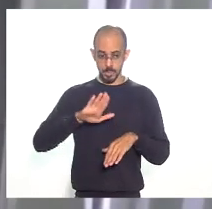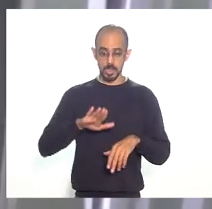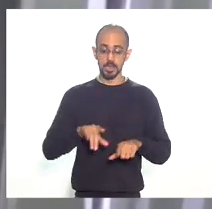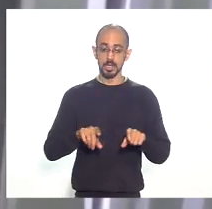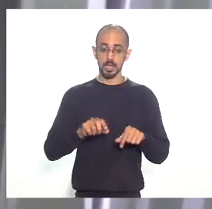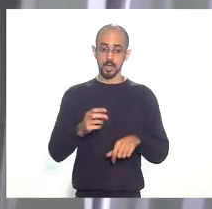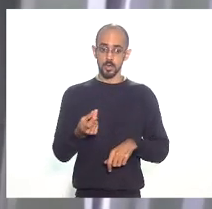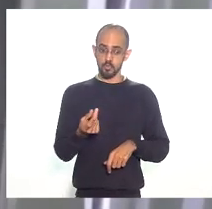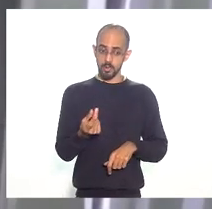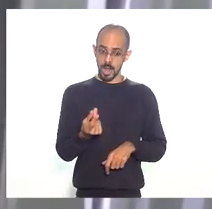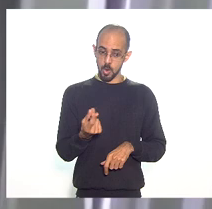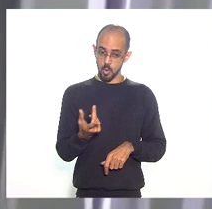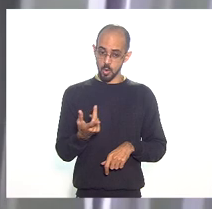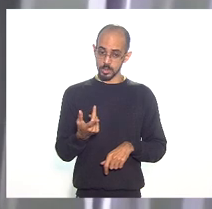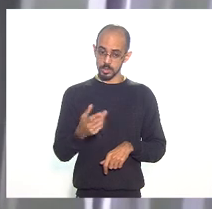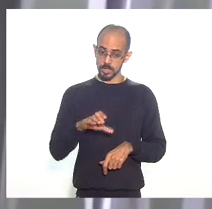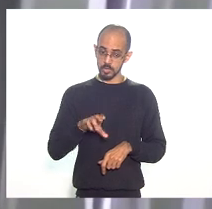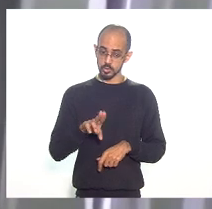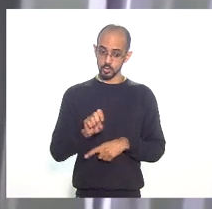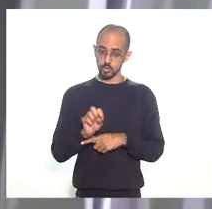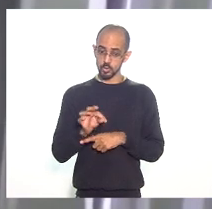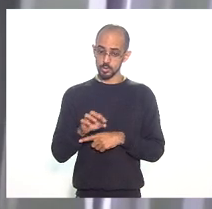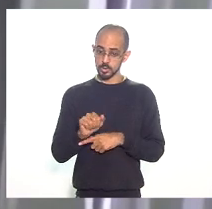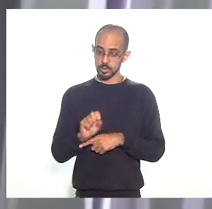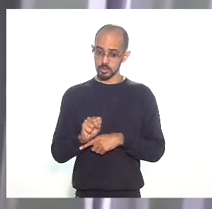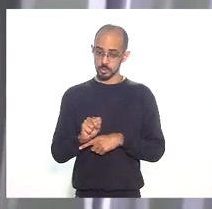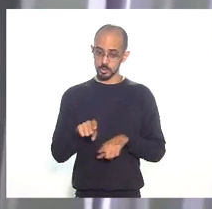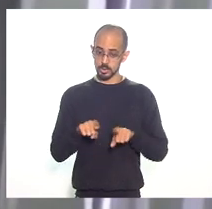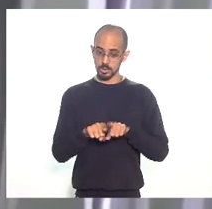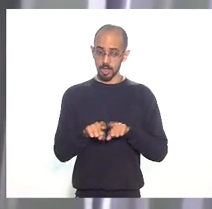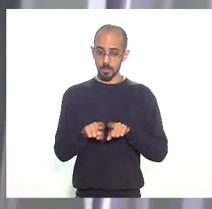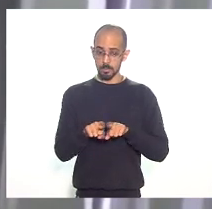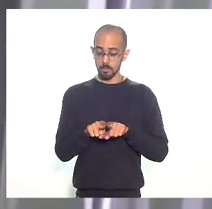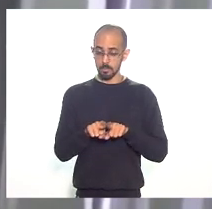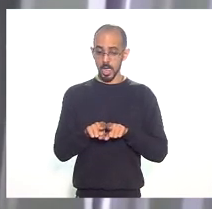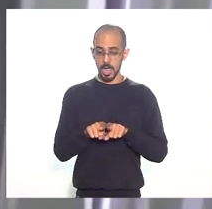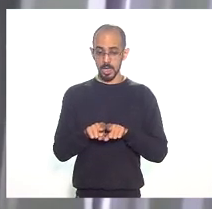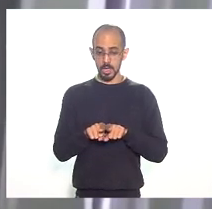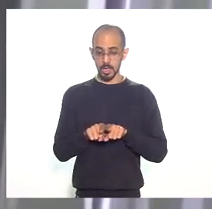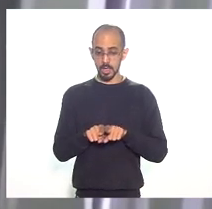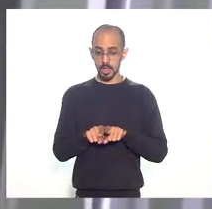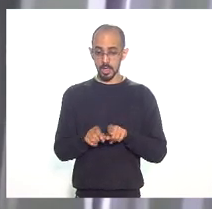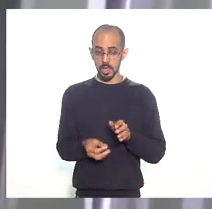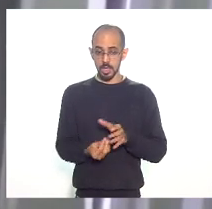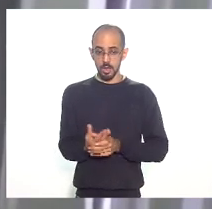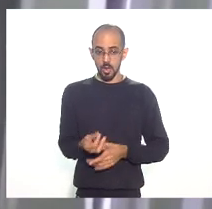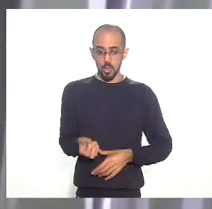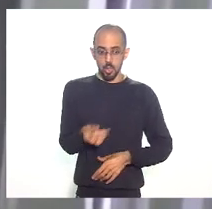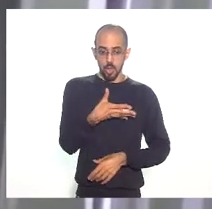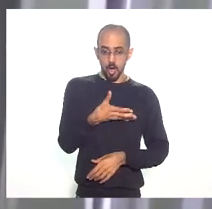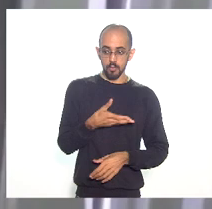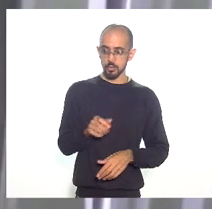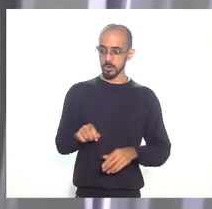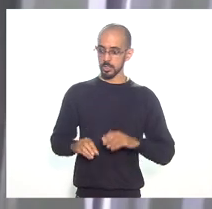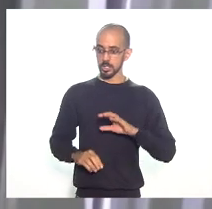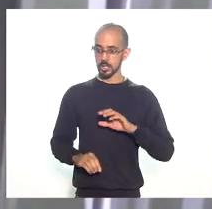das custas judiciais, como também inova, introduzindo